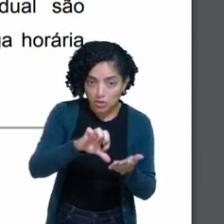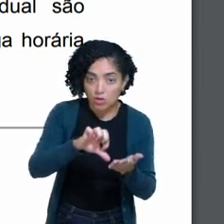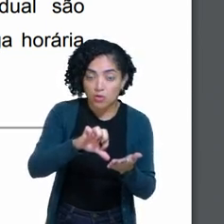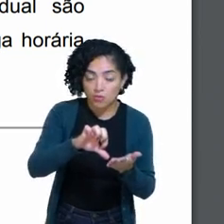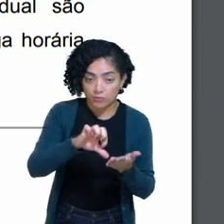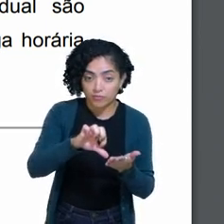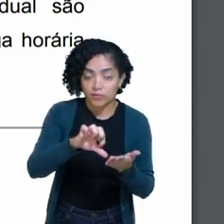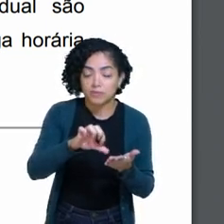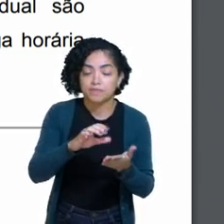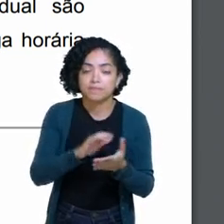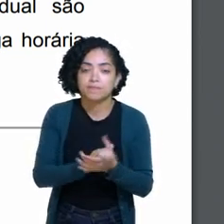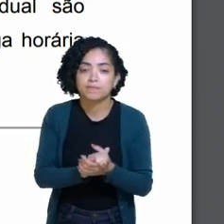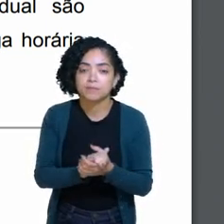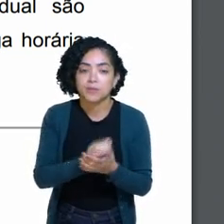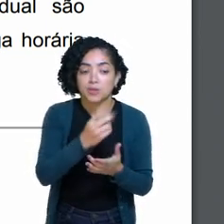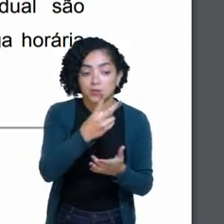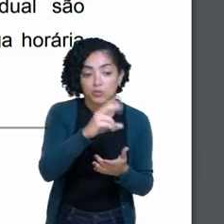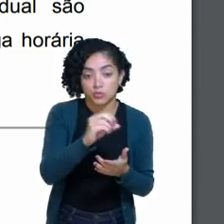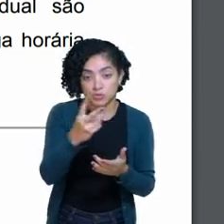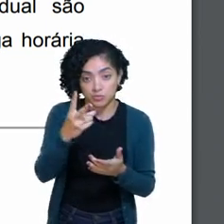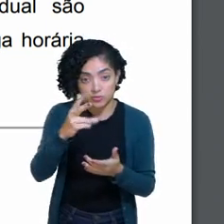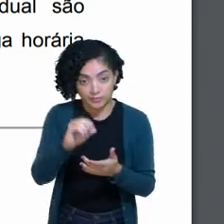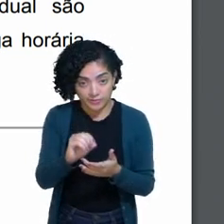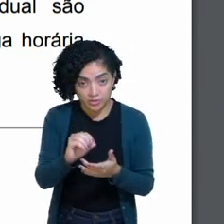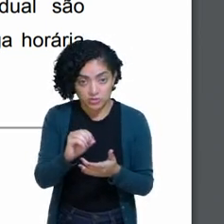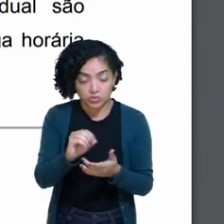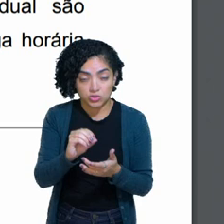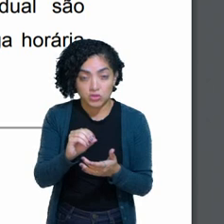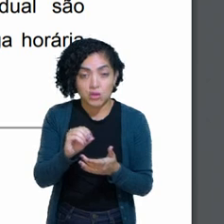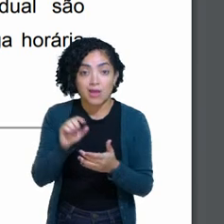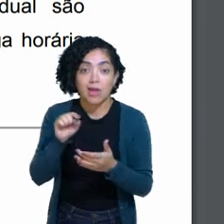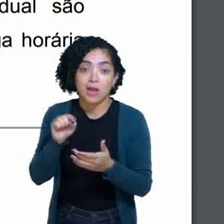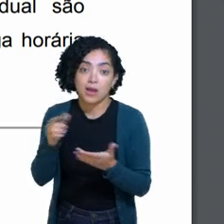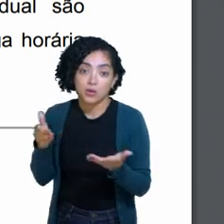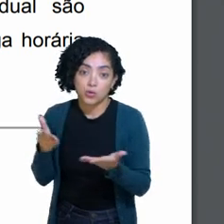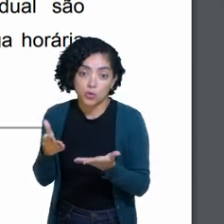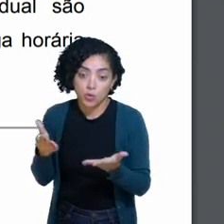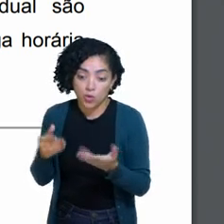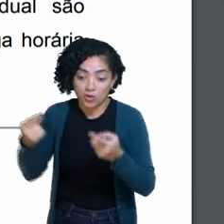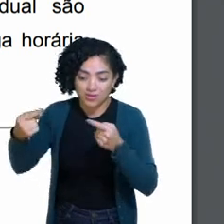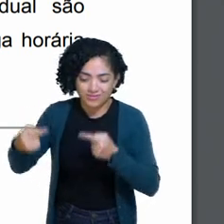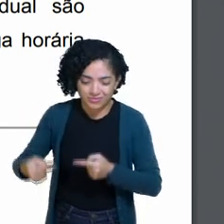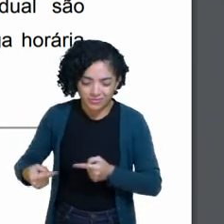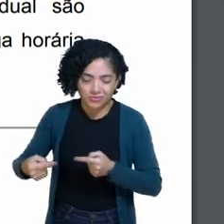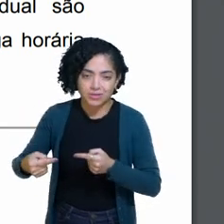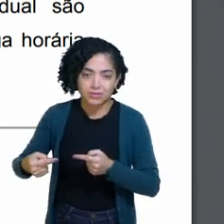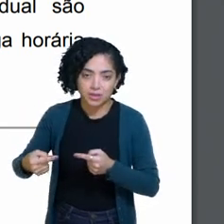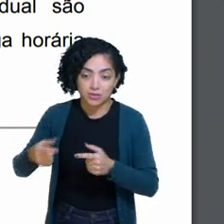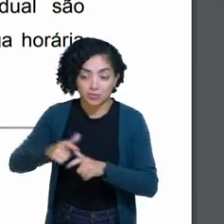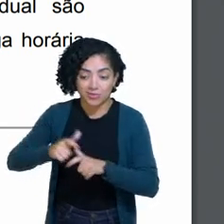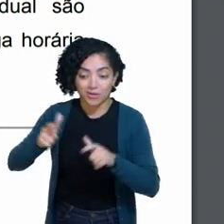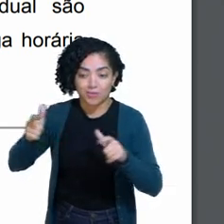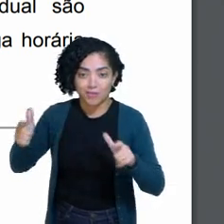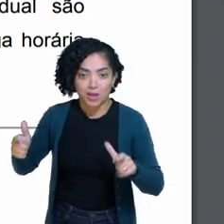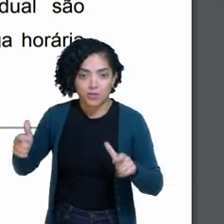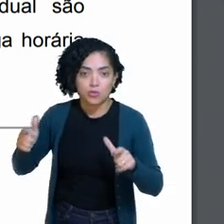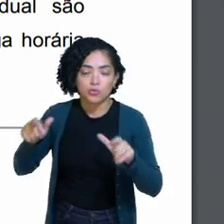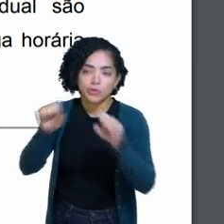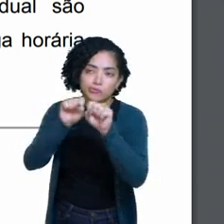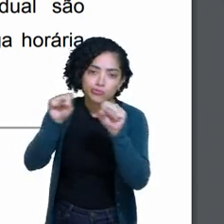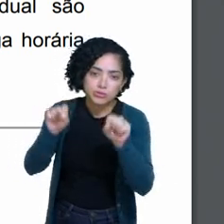covid-19 em 2020 no nosso caso a situação Ora enfrentada pela maioria dos sistemas de